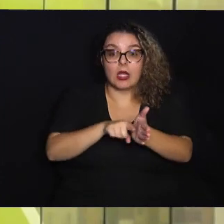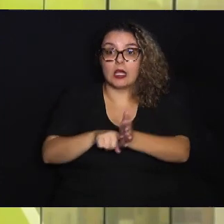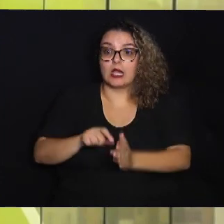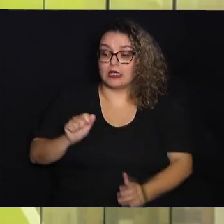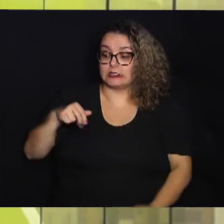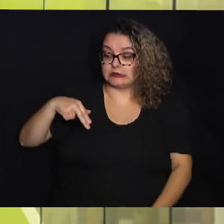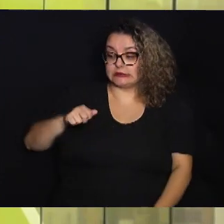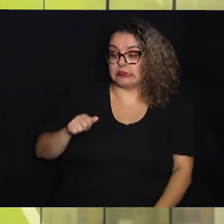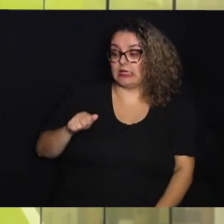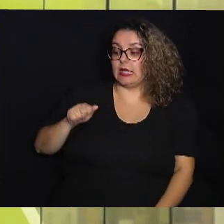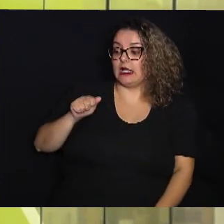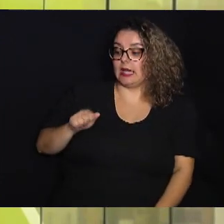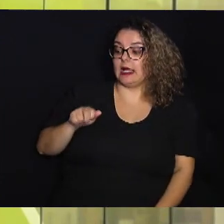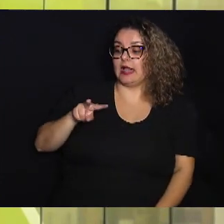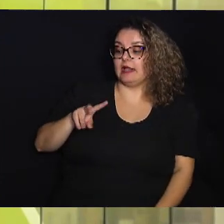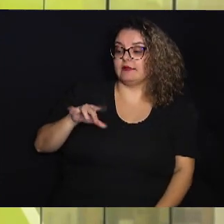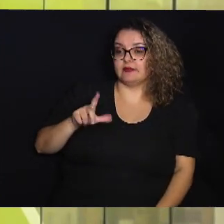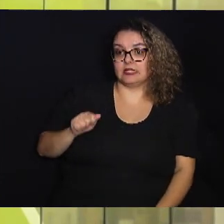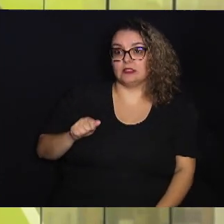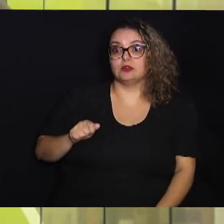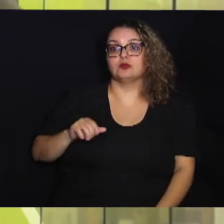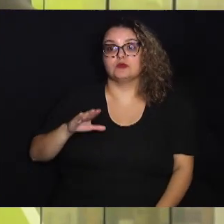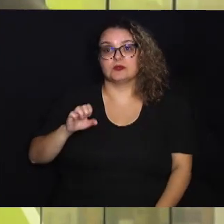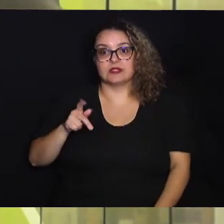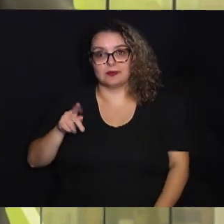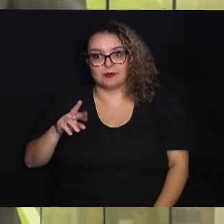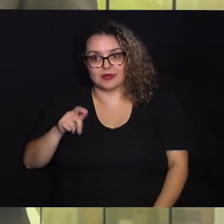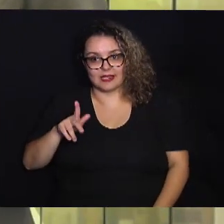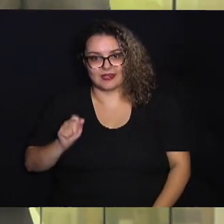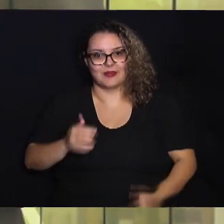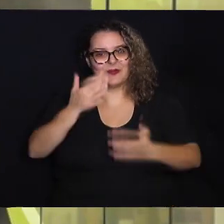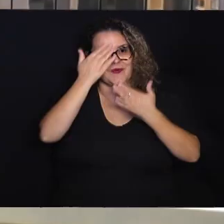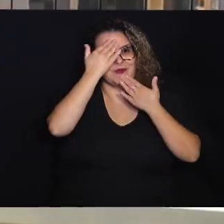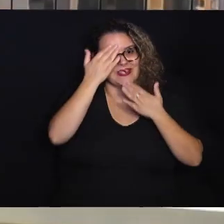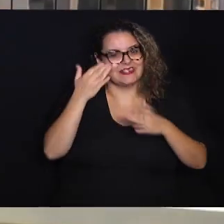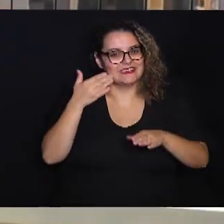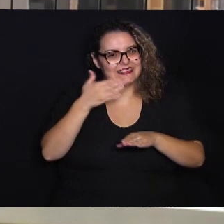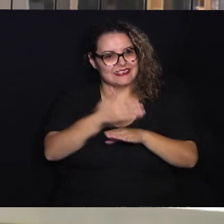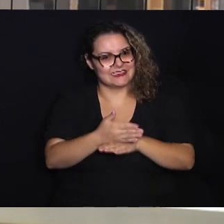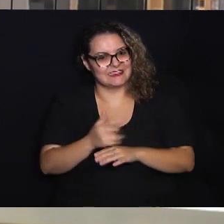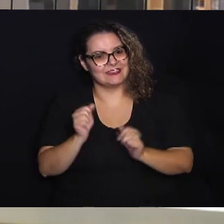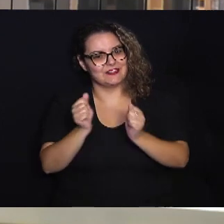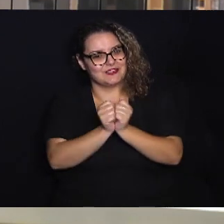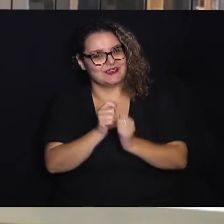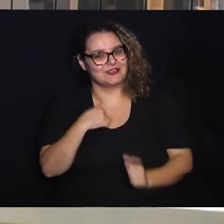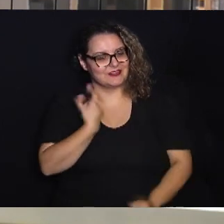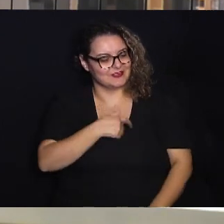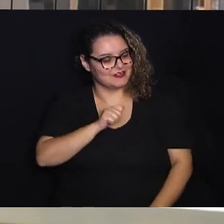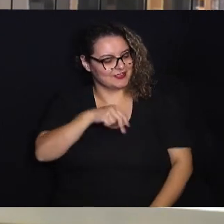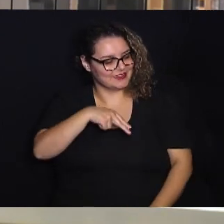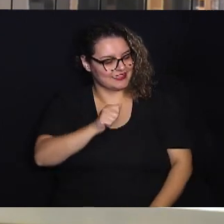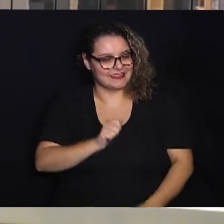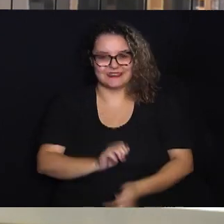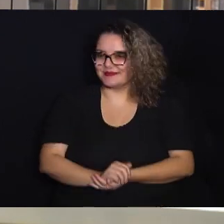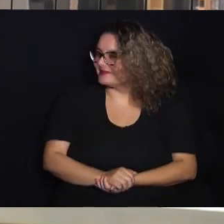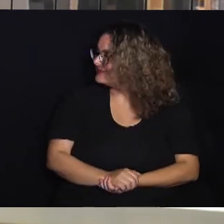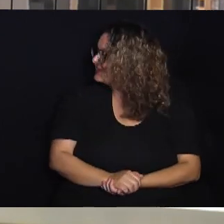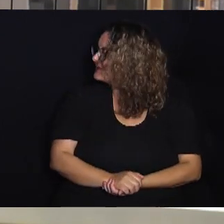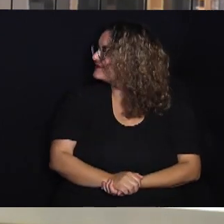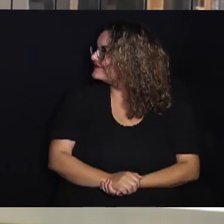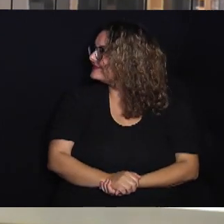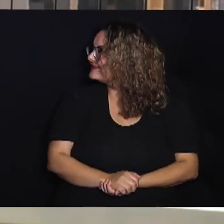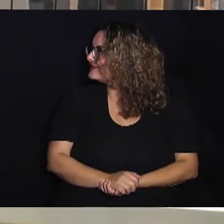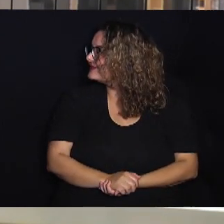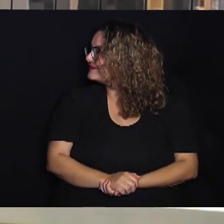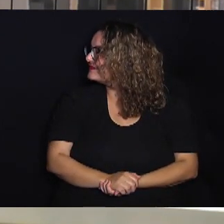é a pesquisadora Ana Ávila, do CEPAGRE, aqui de Campinas. Muito obrigada pela sua participação aqui com a gente, Ana.